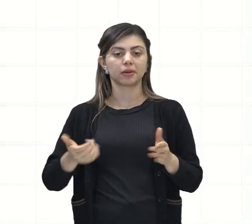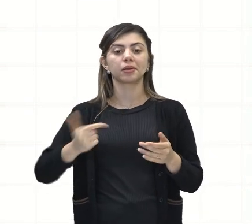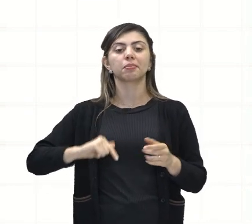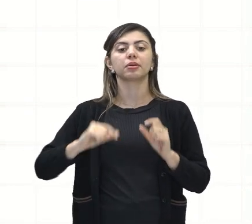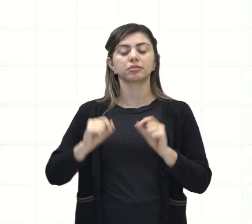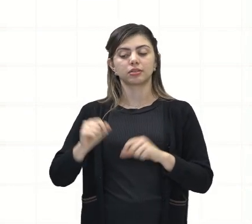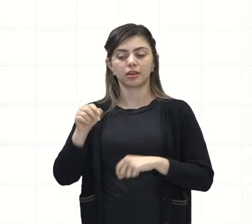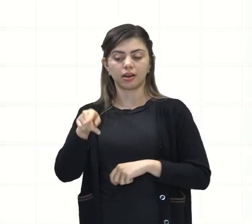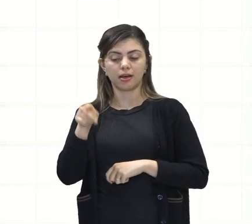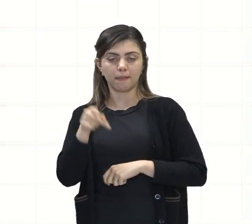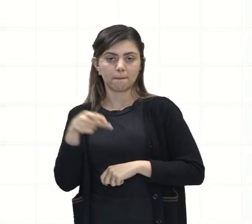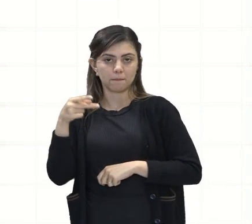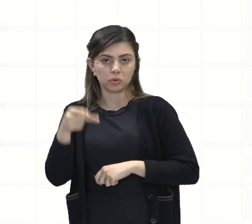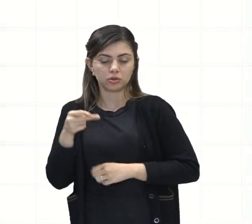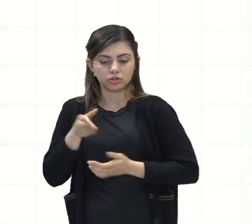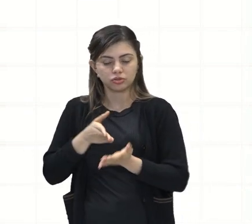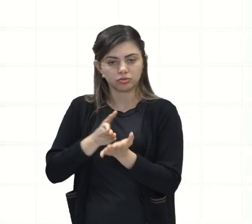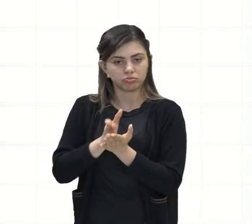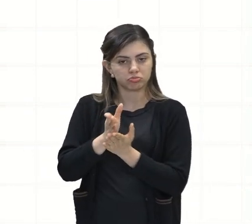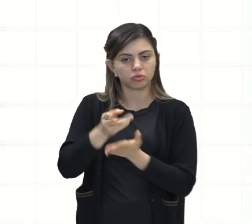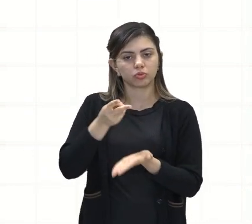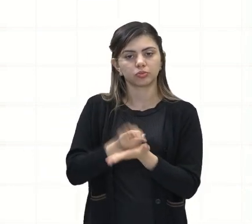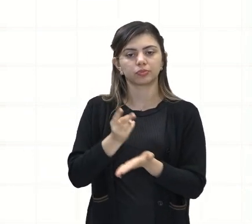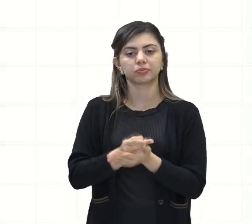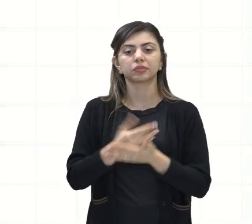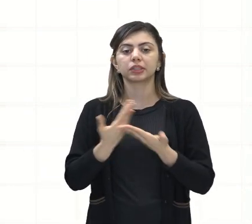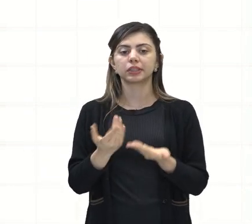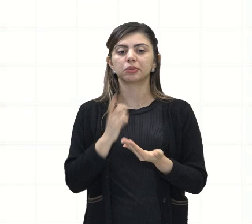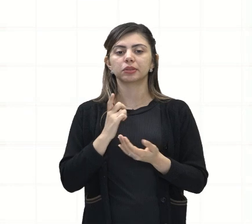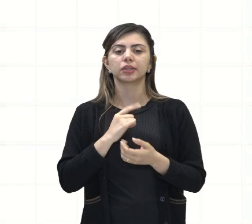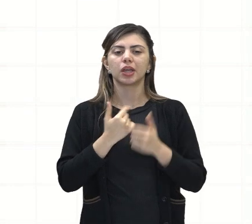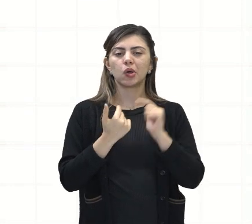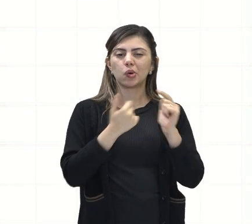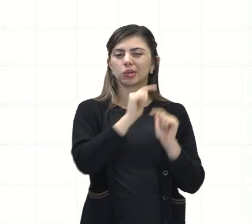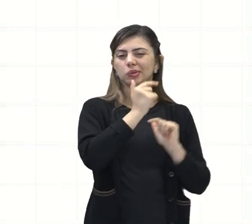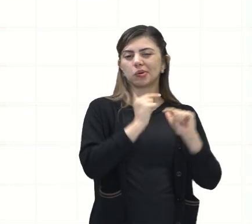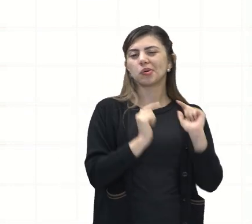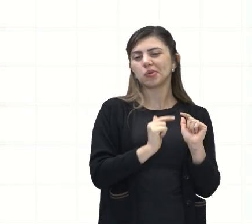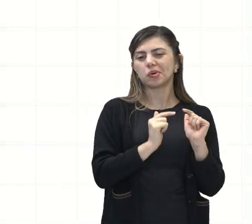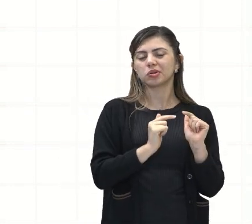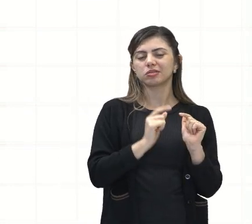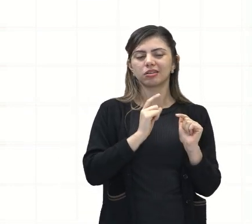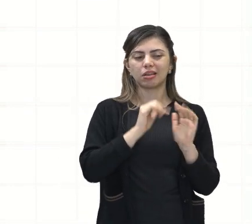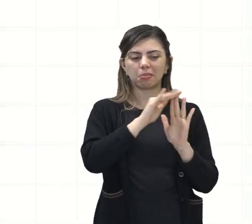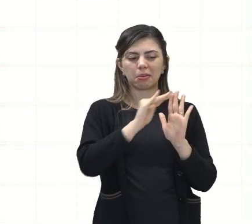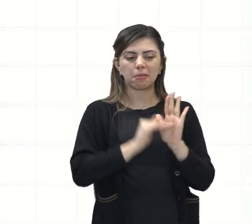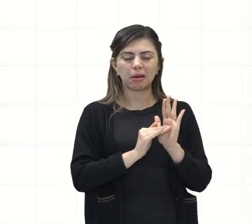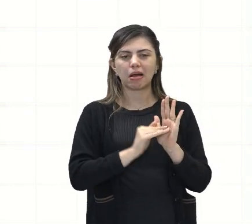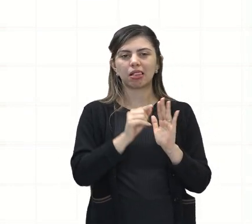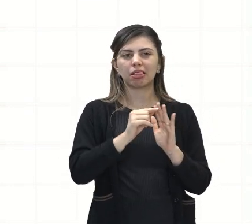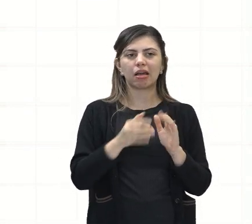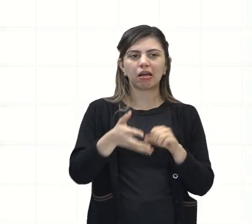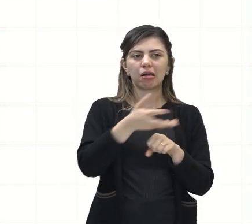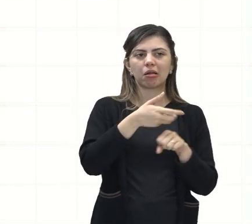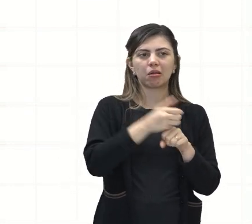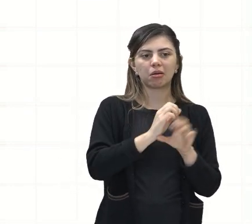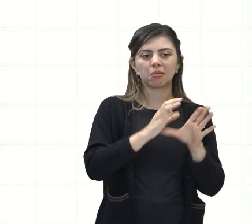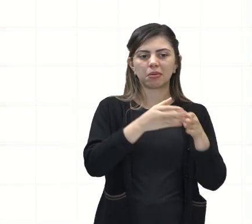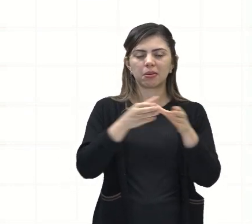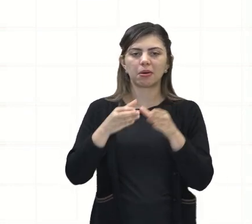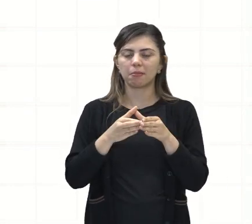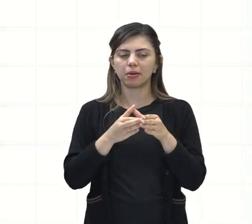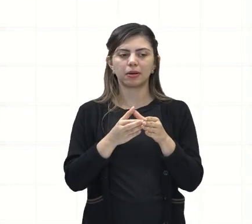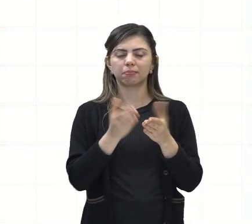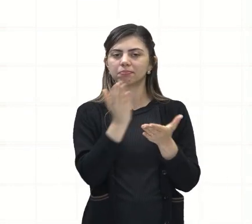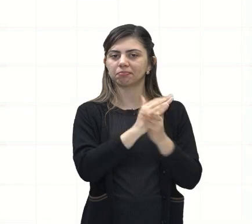política no país, substituindo as antigas milícias e ordenanças coloniais. Olha que ponto